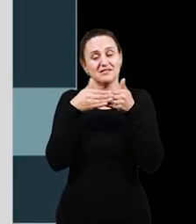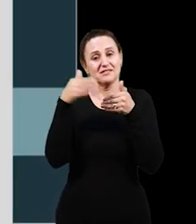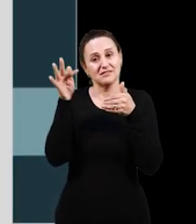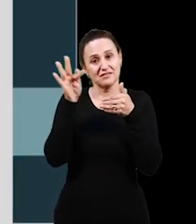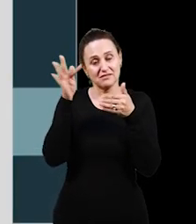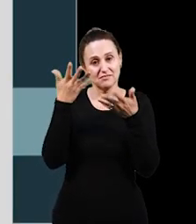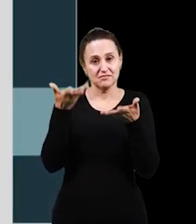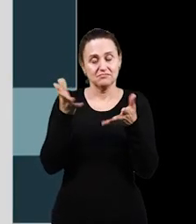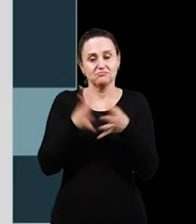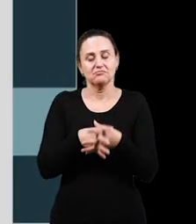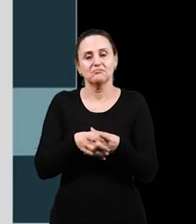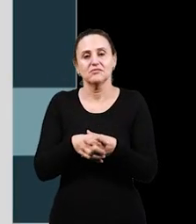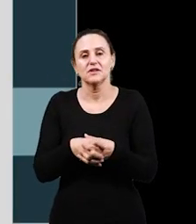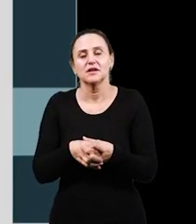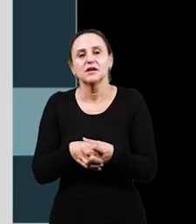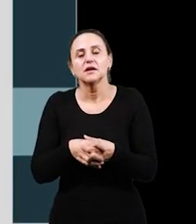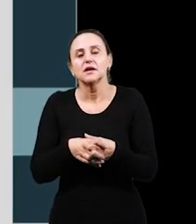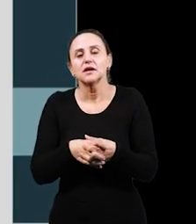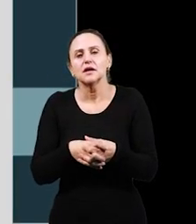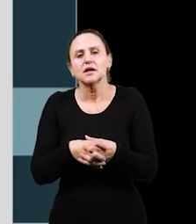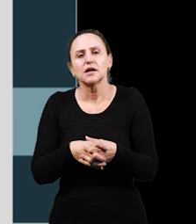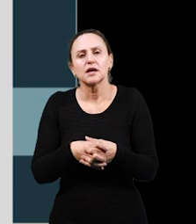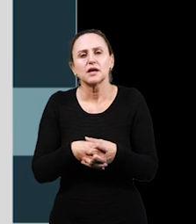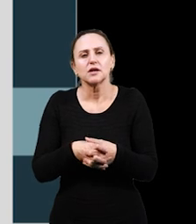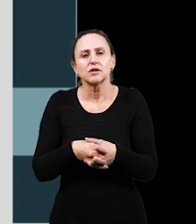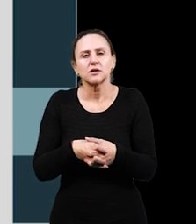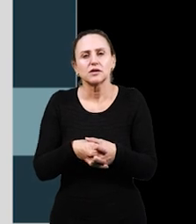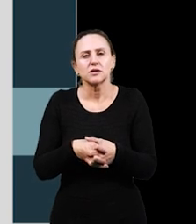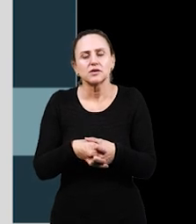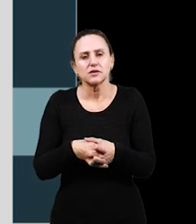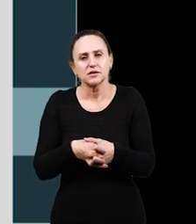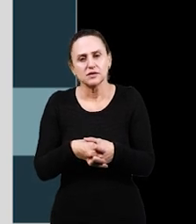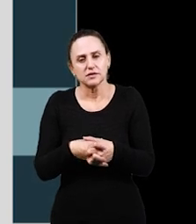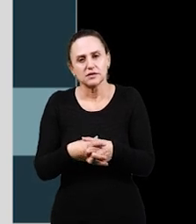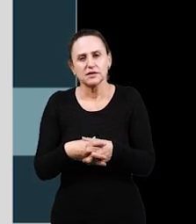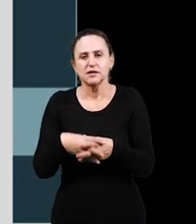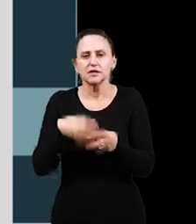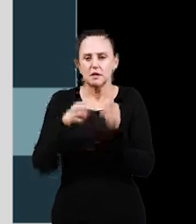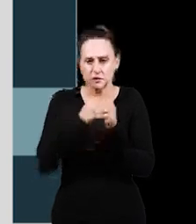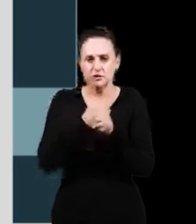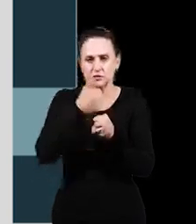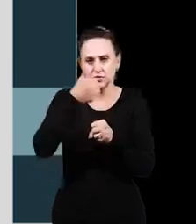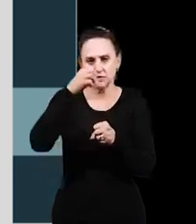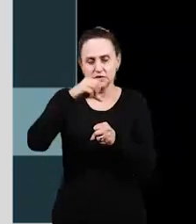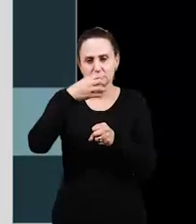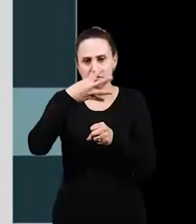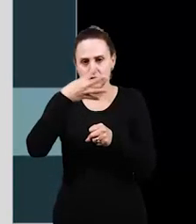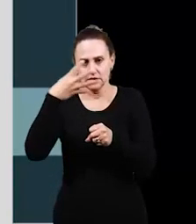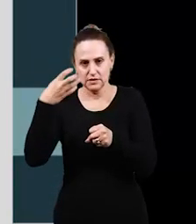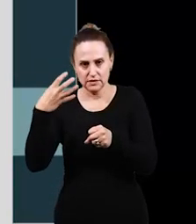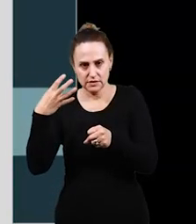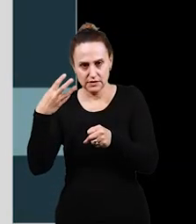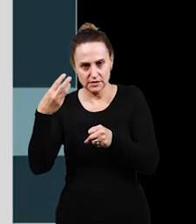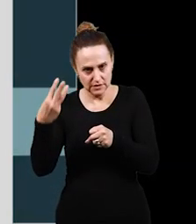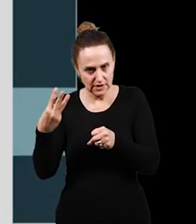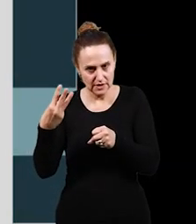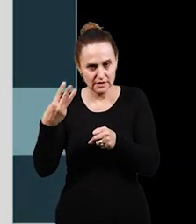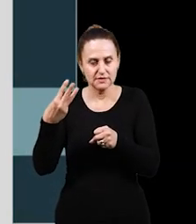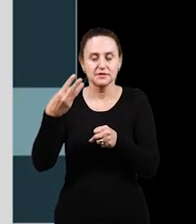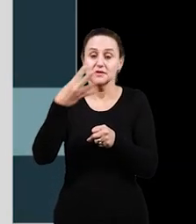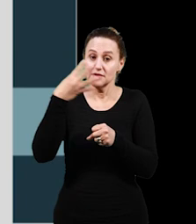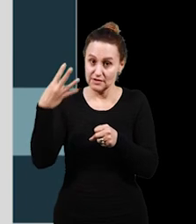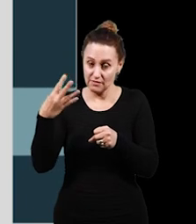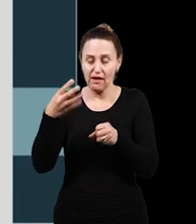aí em setembro de 43 e abriu de 44 matou sua câmera ganhou uma bolsa então da